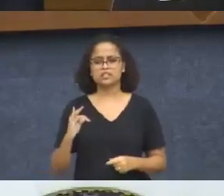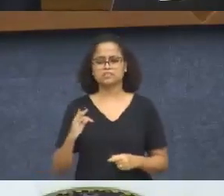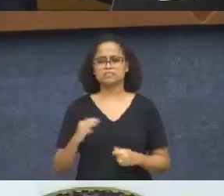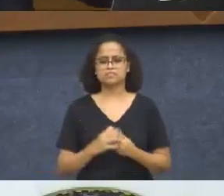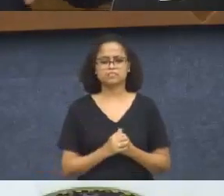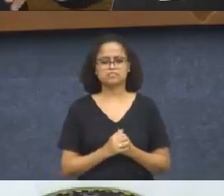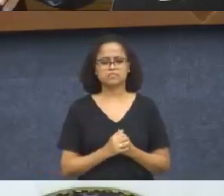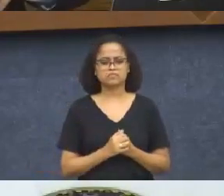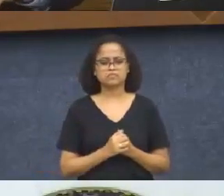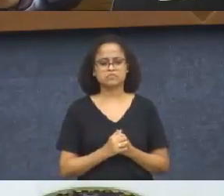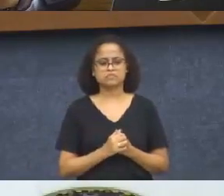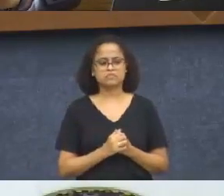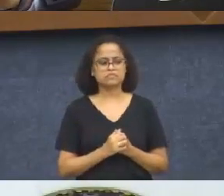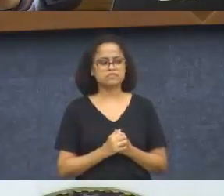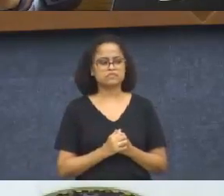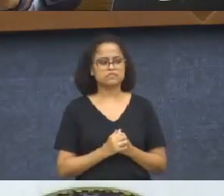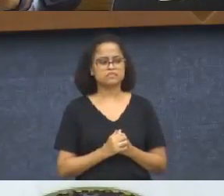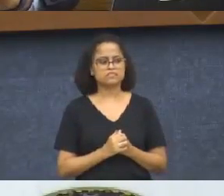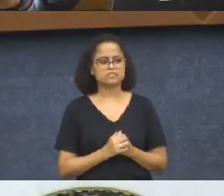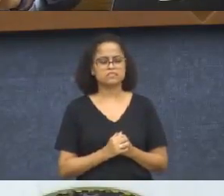Assuntos gerais, vereador Wesley.